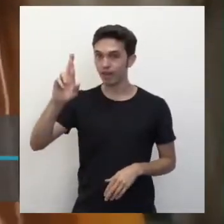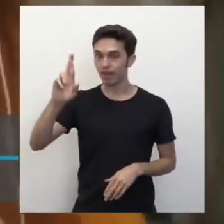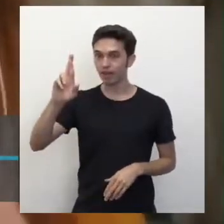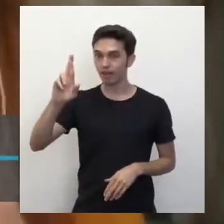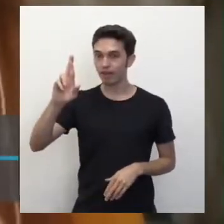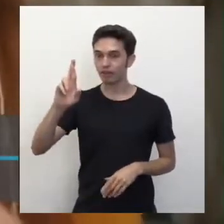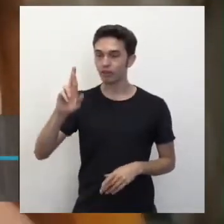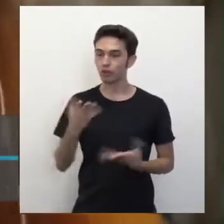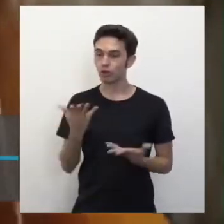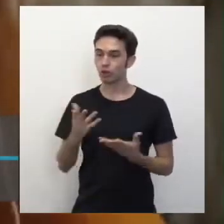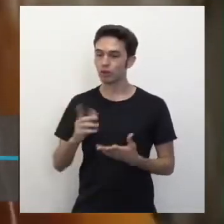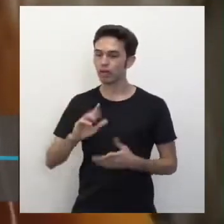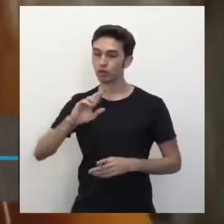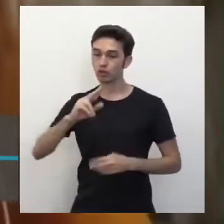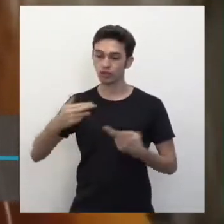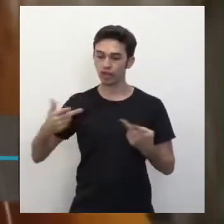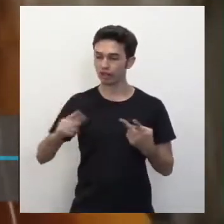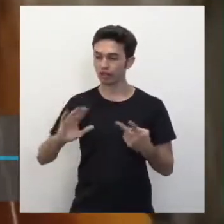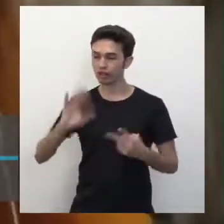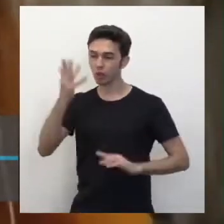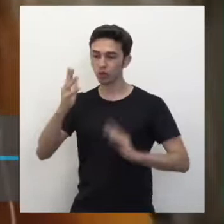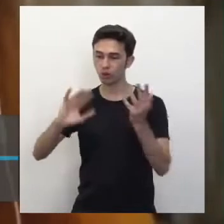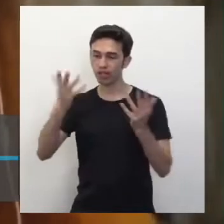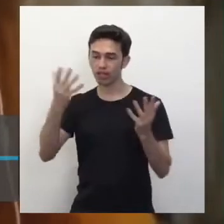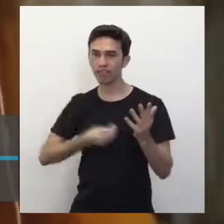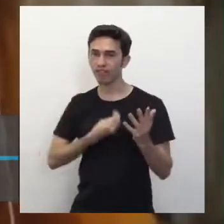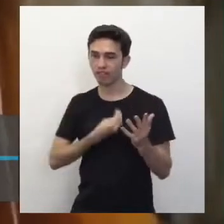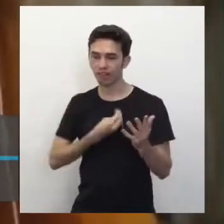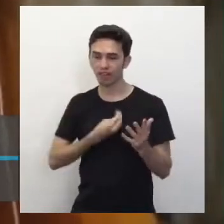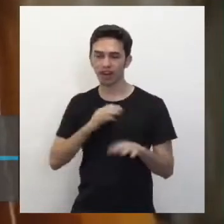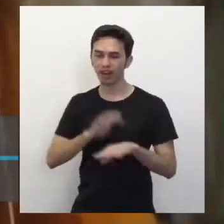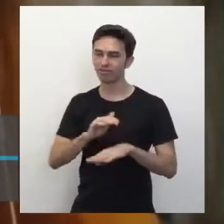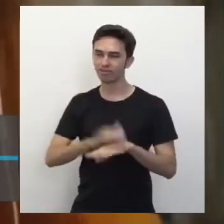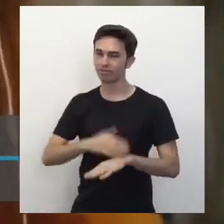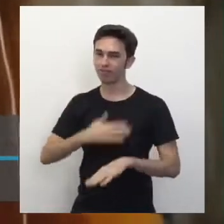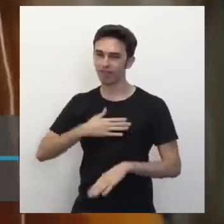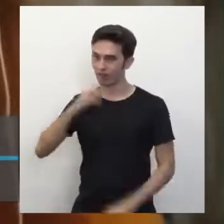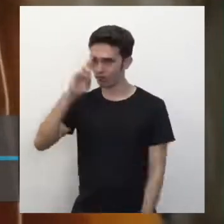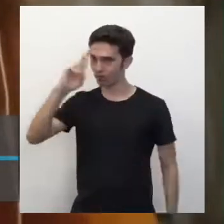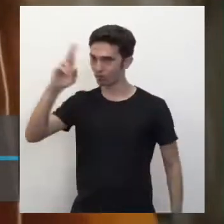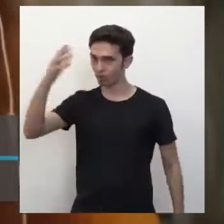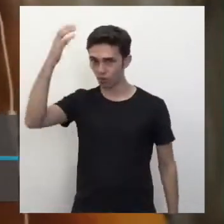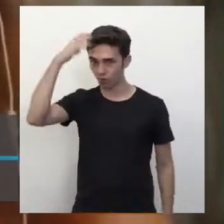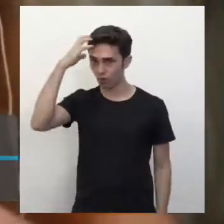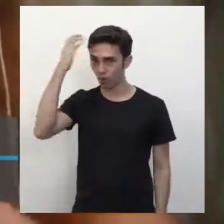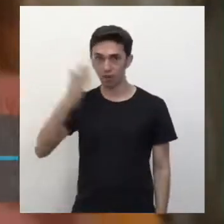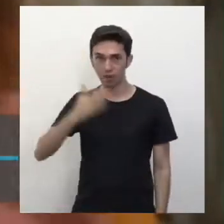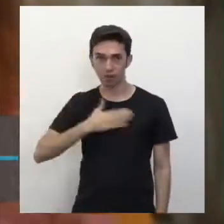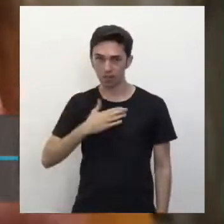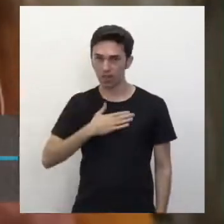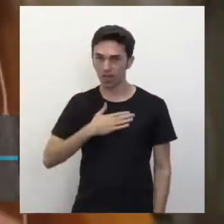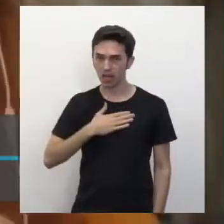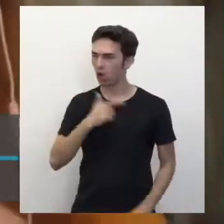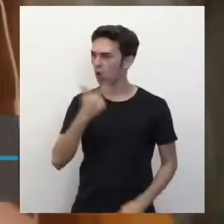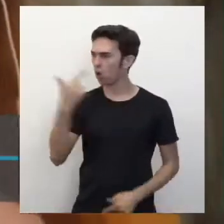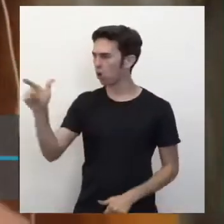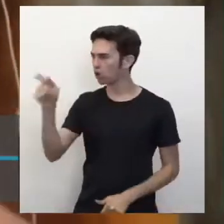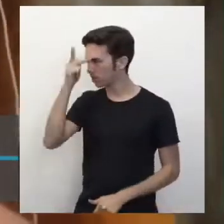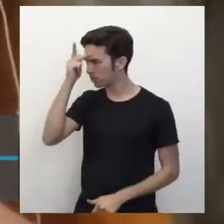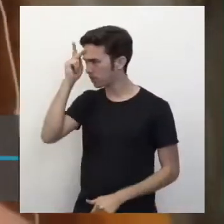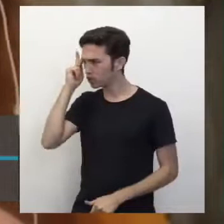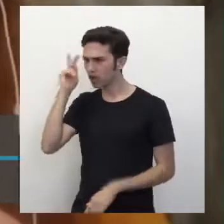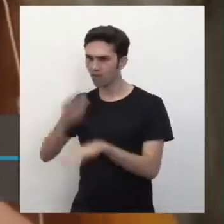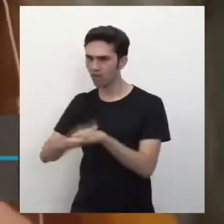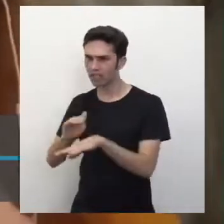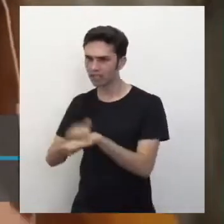a minha vida e os fenômenos da minha vida. Este papel não serve a ninguém mais, a outrem,